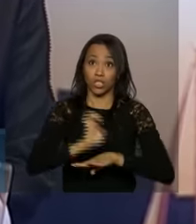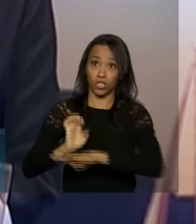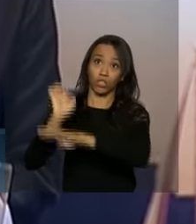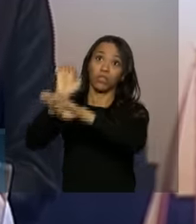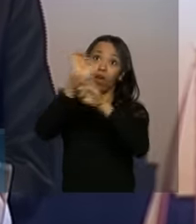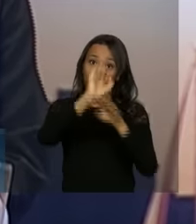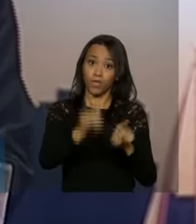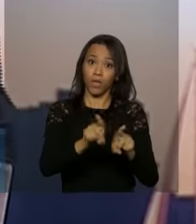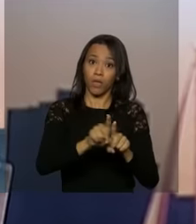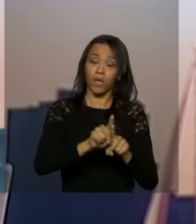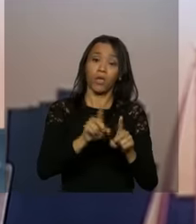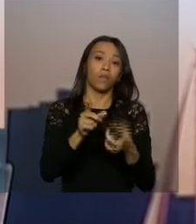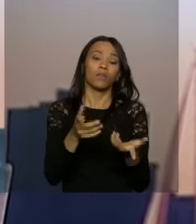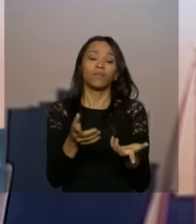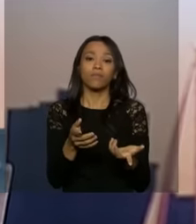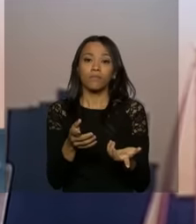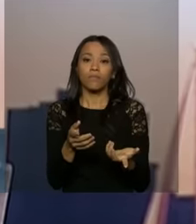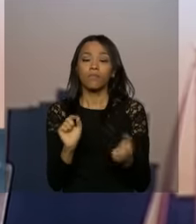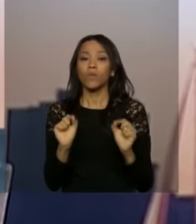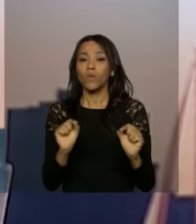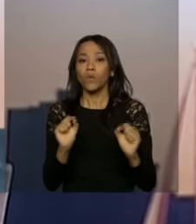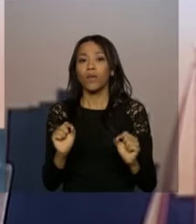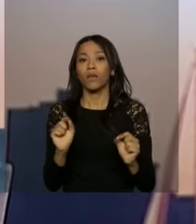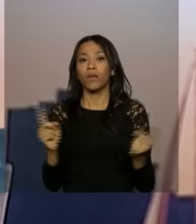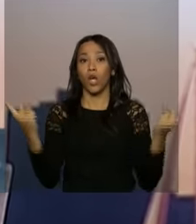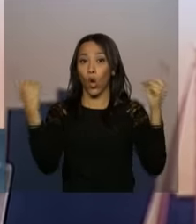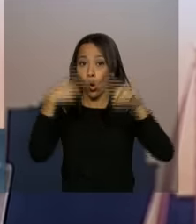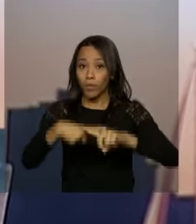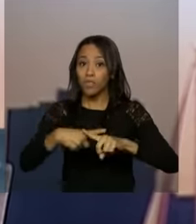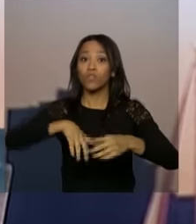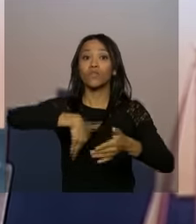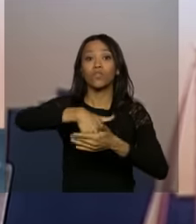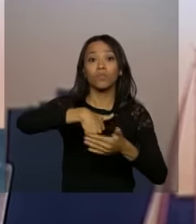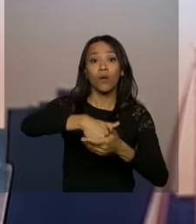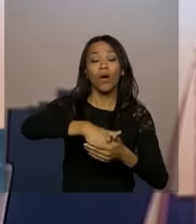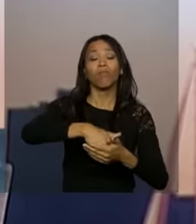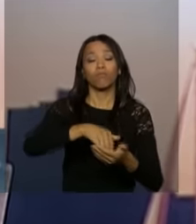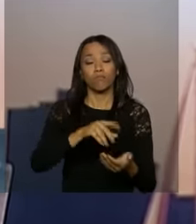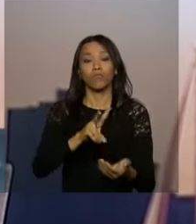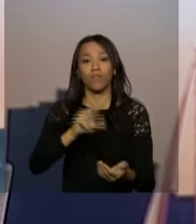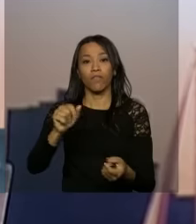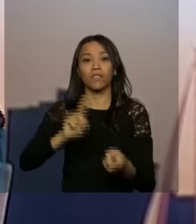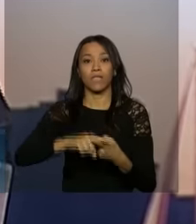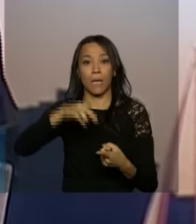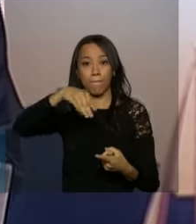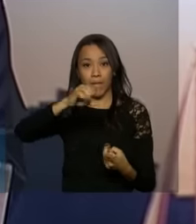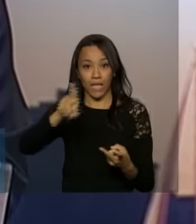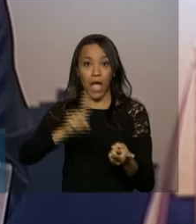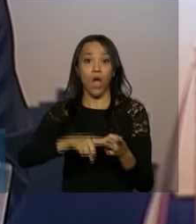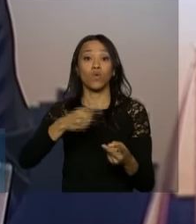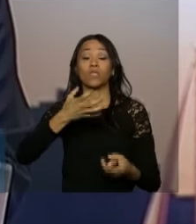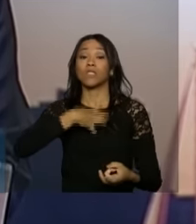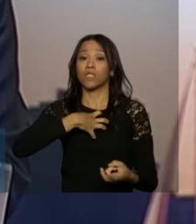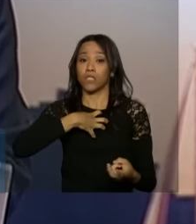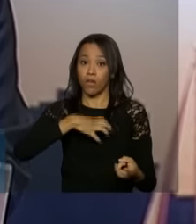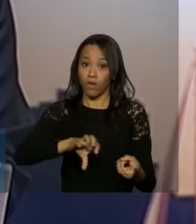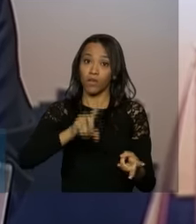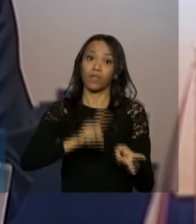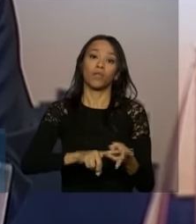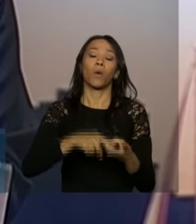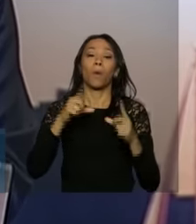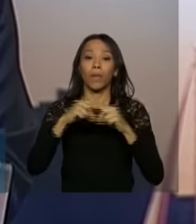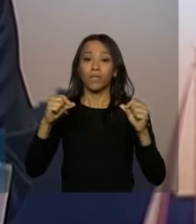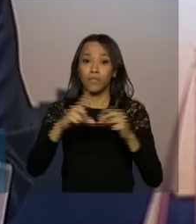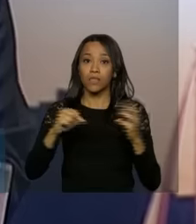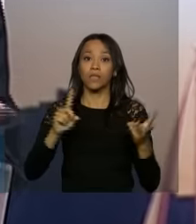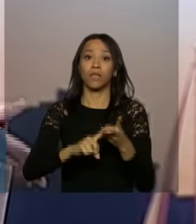estados, como as nossas competições de futebol que ocorrerão em Manaus, Salvador, Brasília, Belo Horizonte,